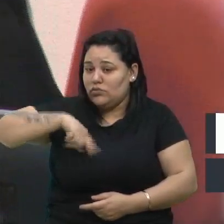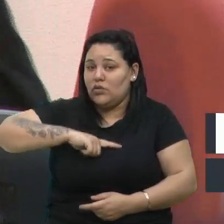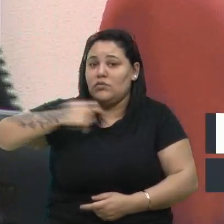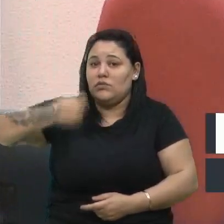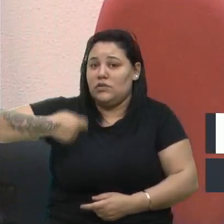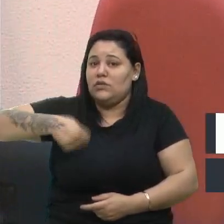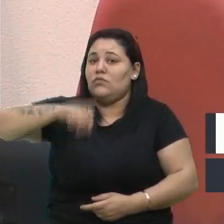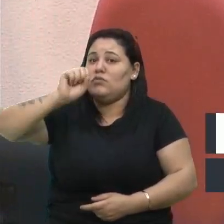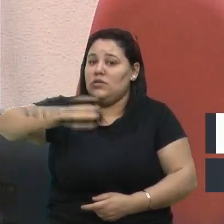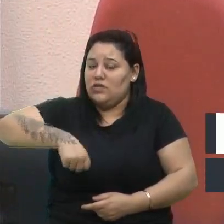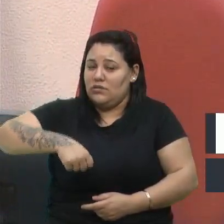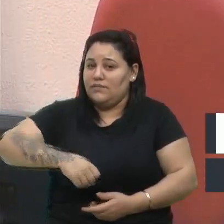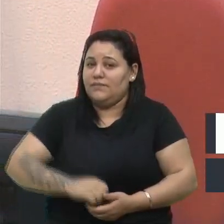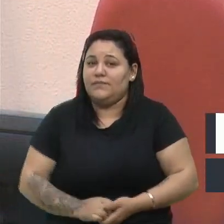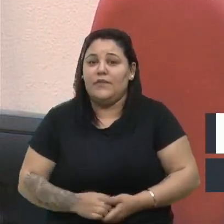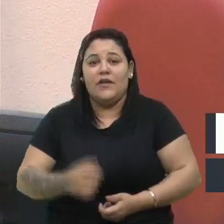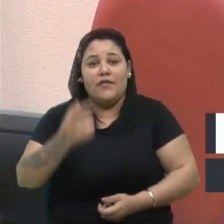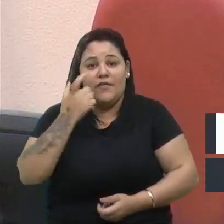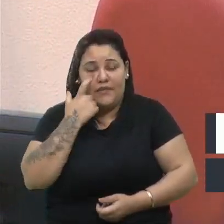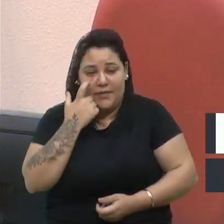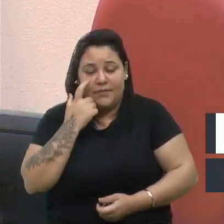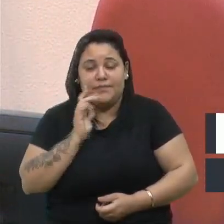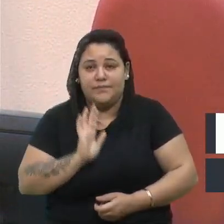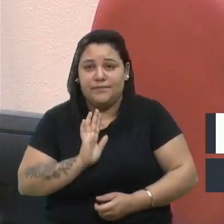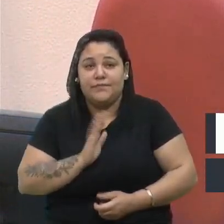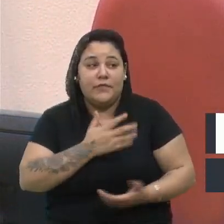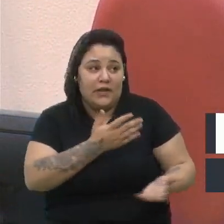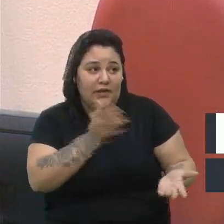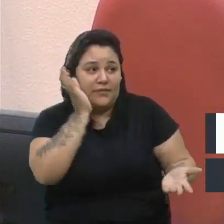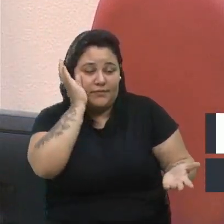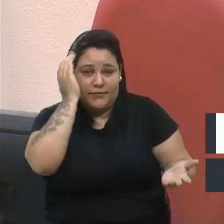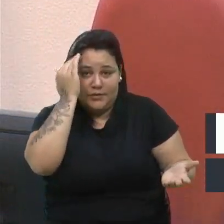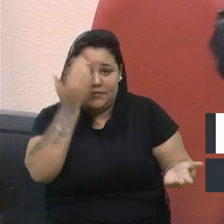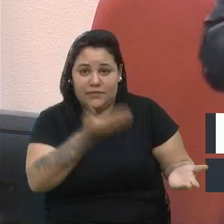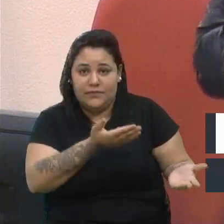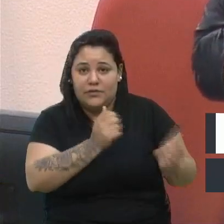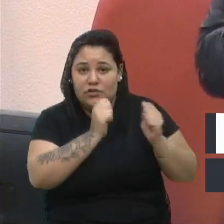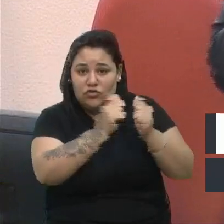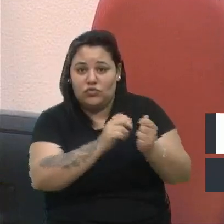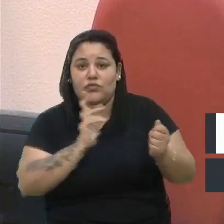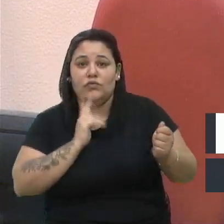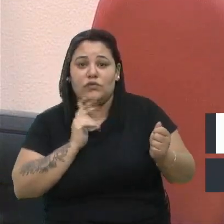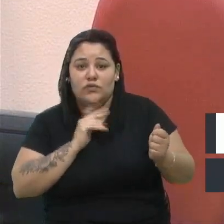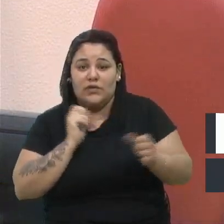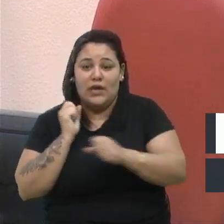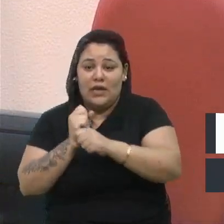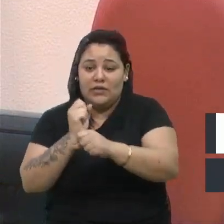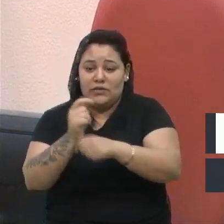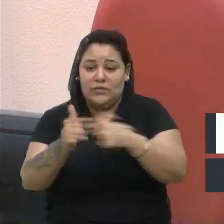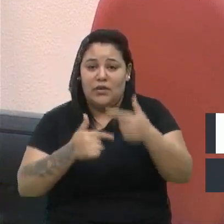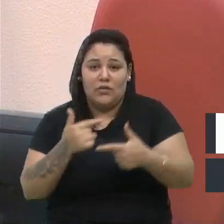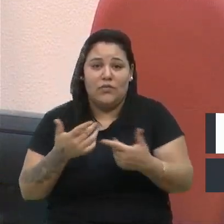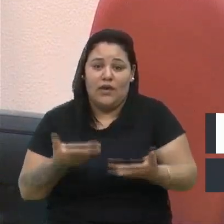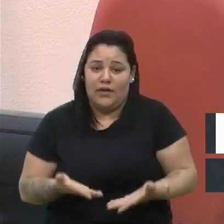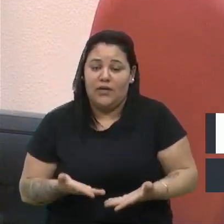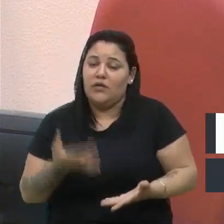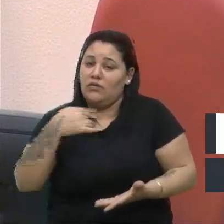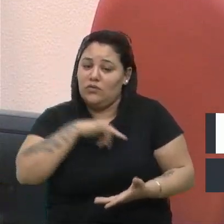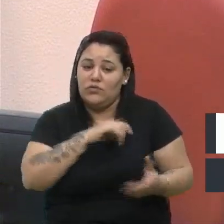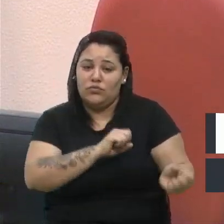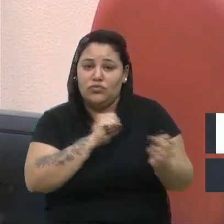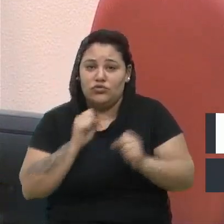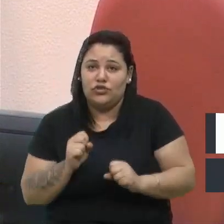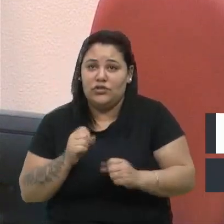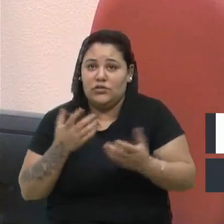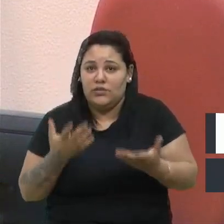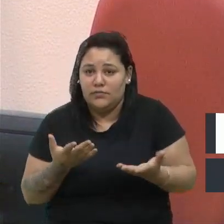rever, né, vereador Felipe, senhor que está junto com o vereador Renato aqui há tantos anos na casa, que nós poderíamos, talvez, né, em